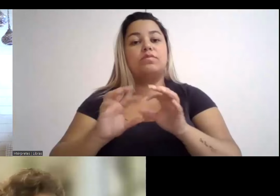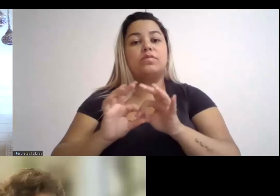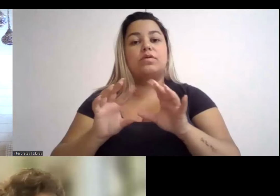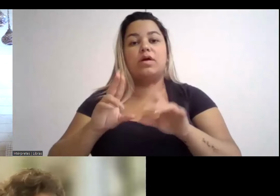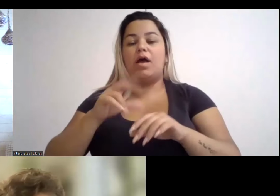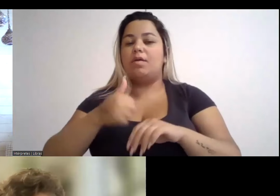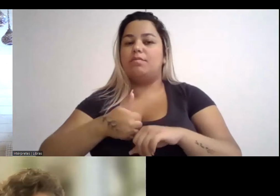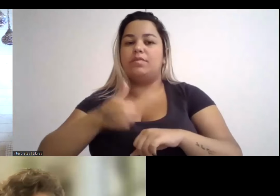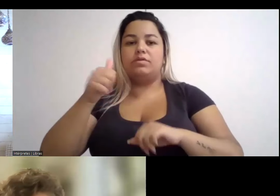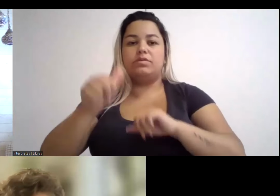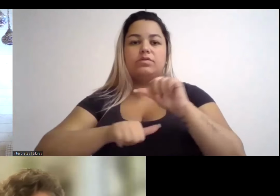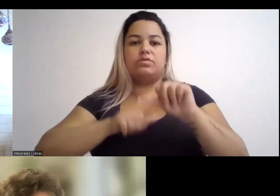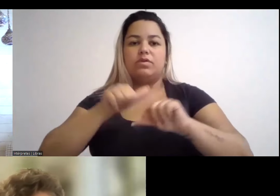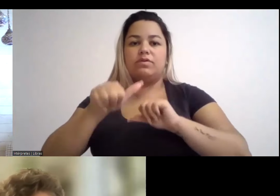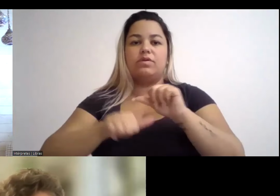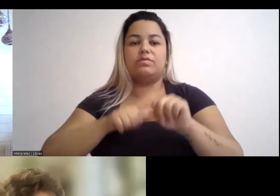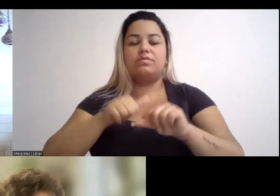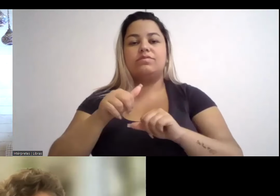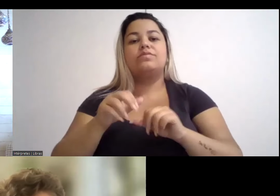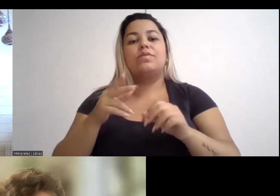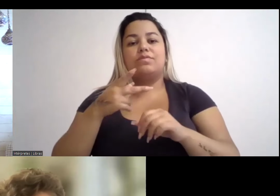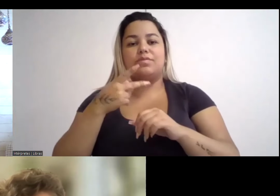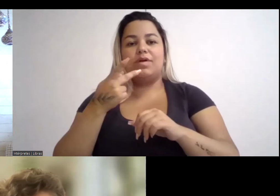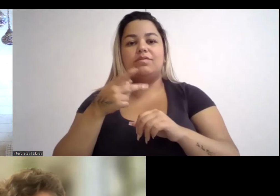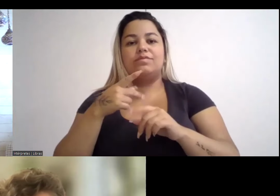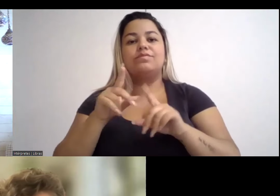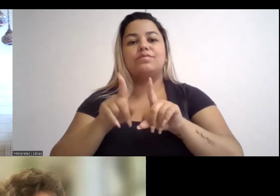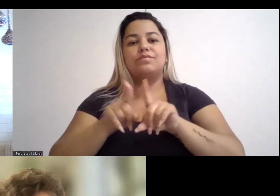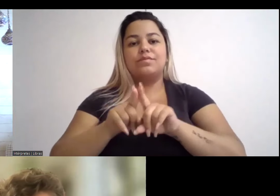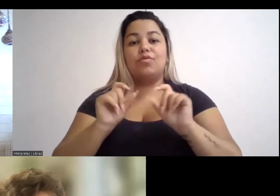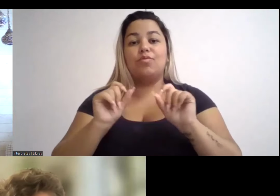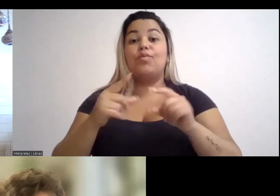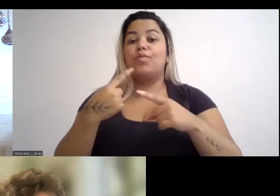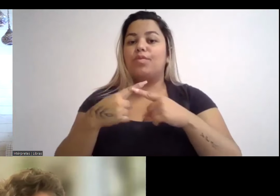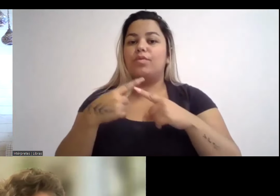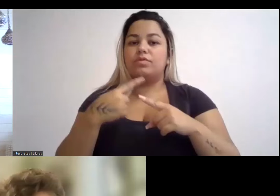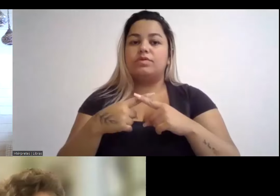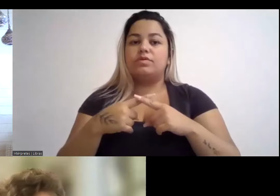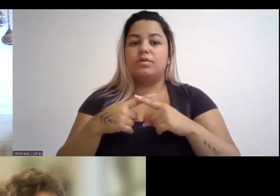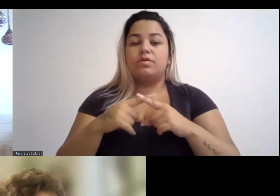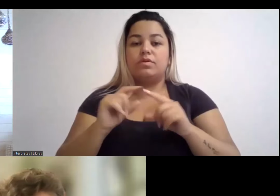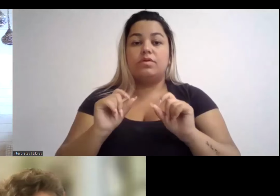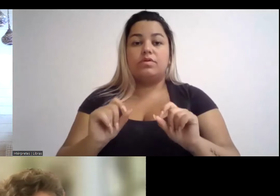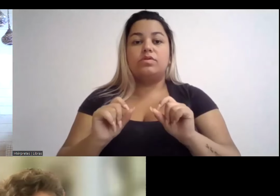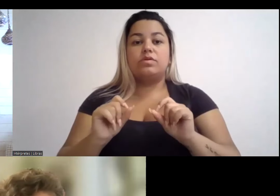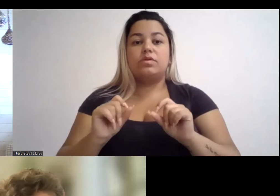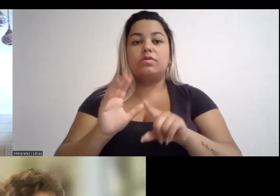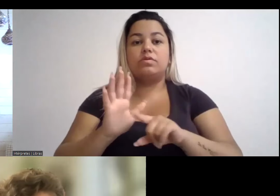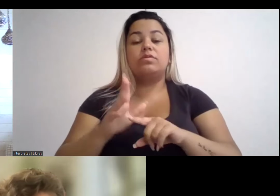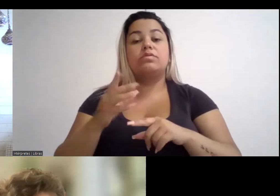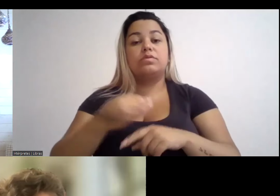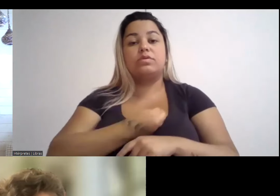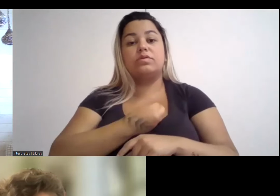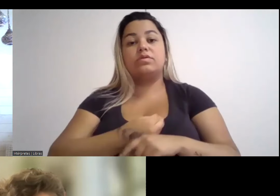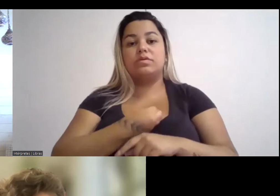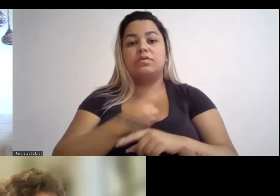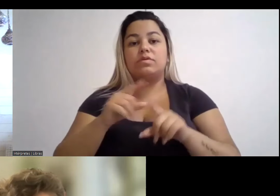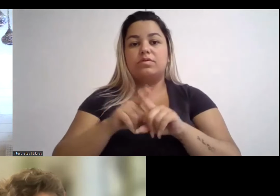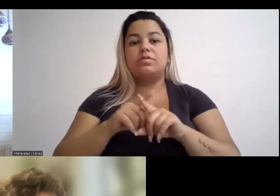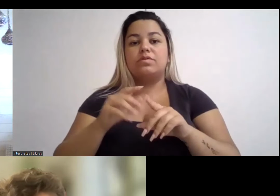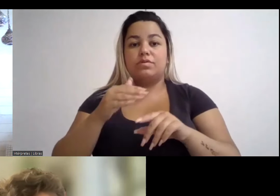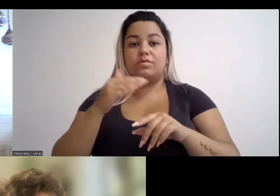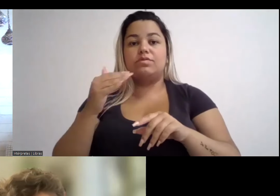não inovar. E eu aqui faço questão de provocar, porque de dependência e dominação estamos todos, digamos que